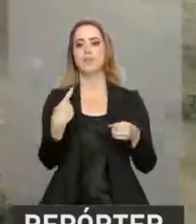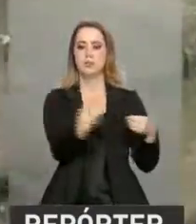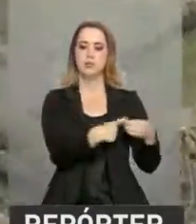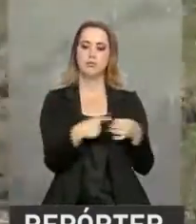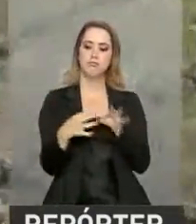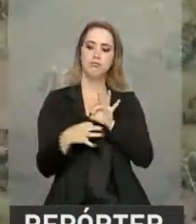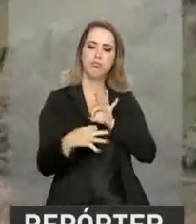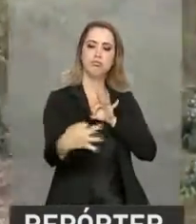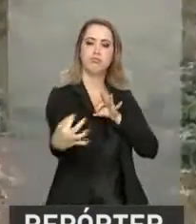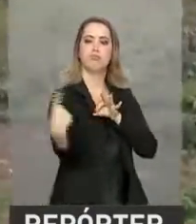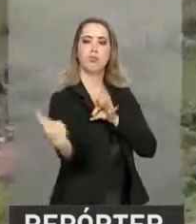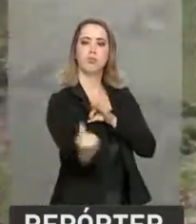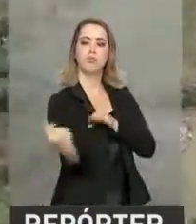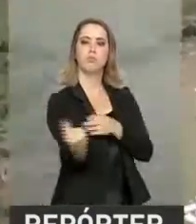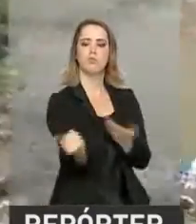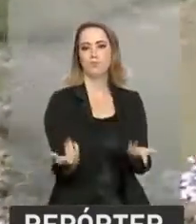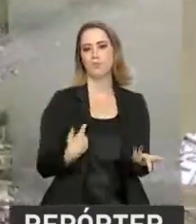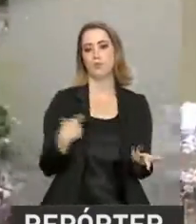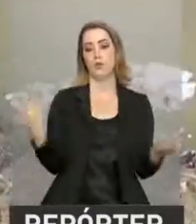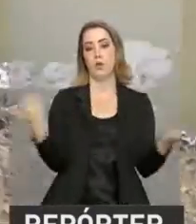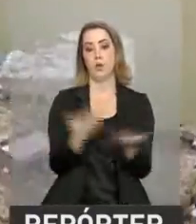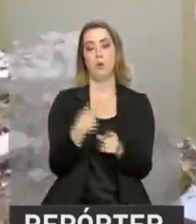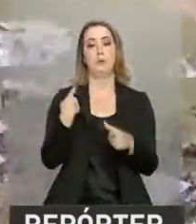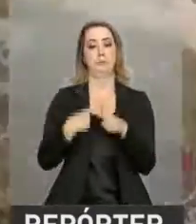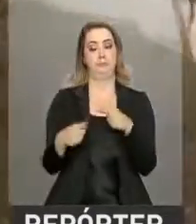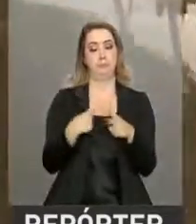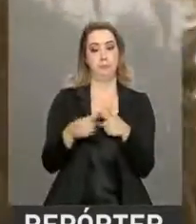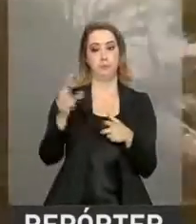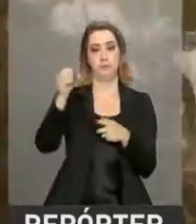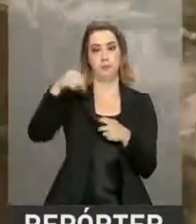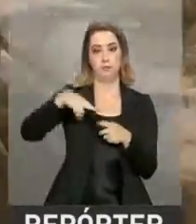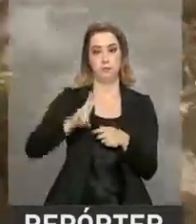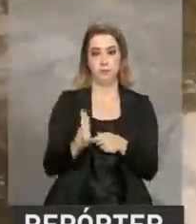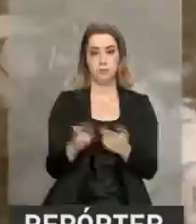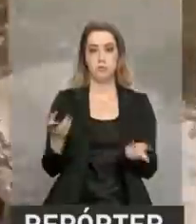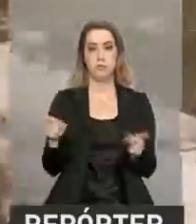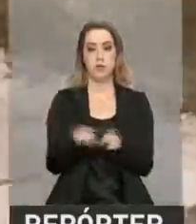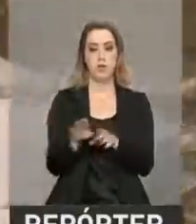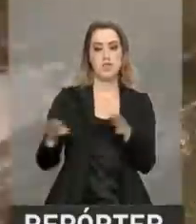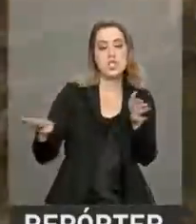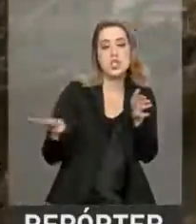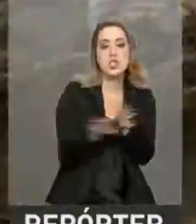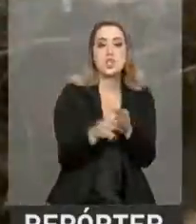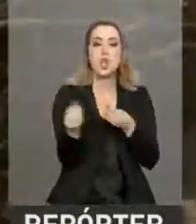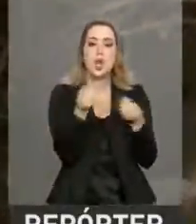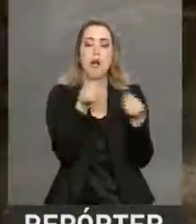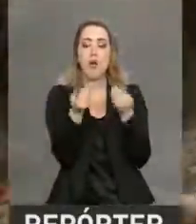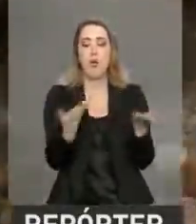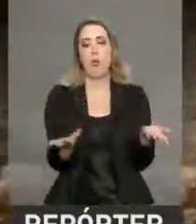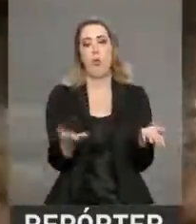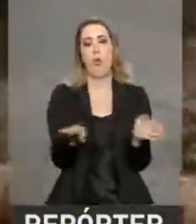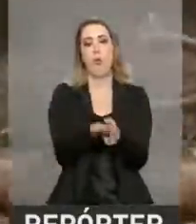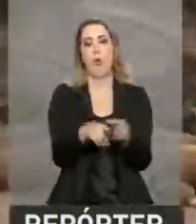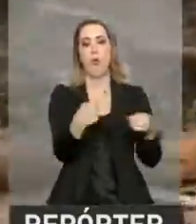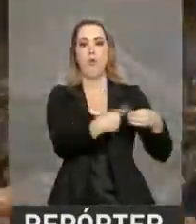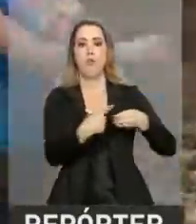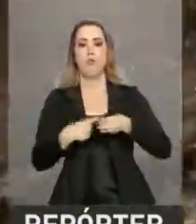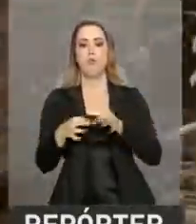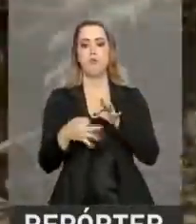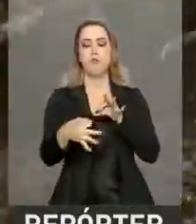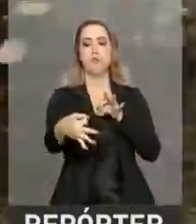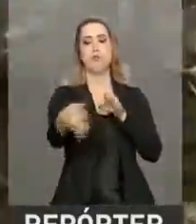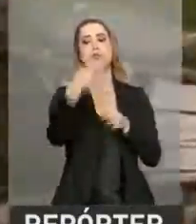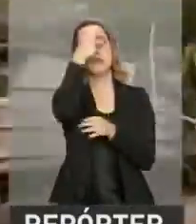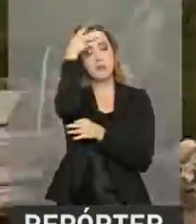país. A grande dificuldade da ONU e das Forças Armadas brasileiras é chegar aos locais mais isolados, onde estão